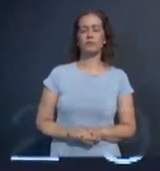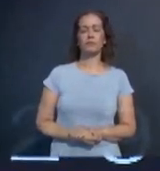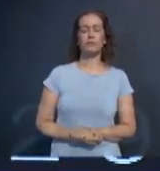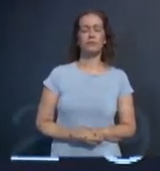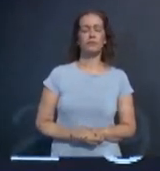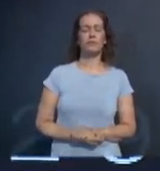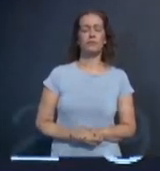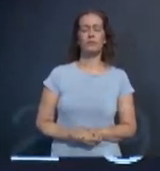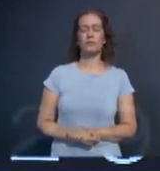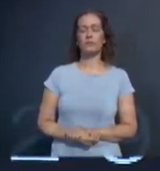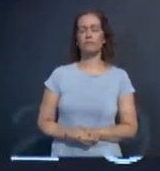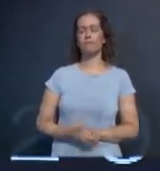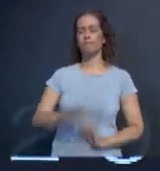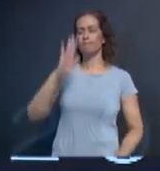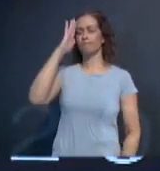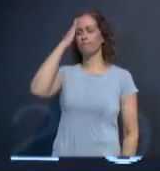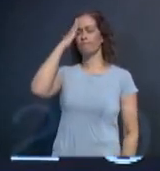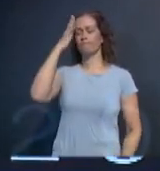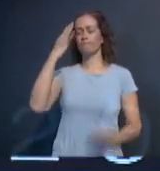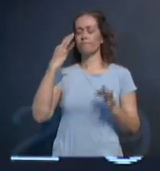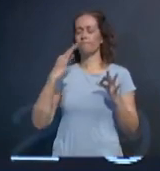A compreensão que você tem que ter.